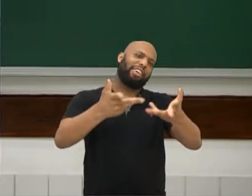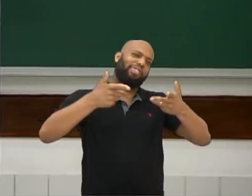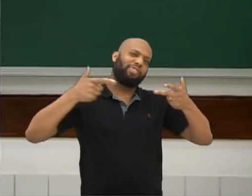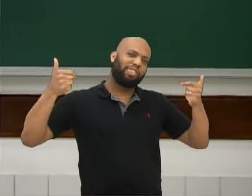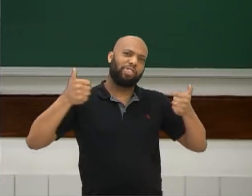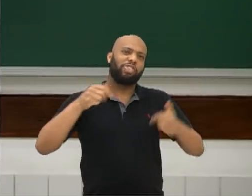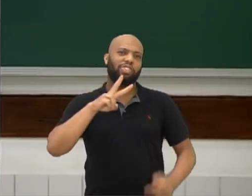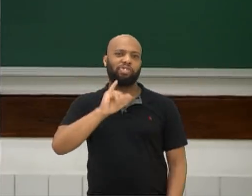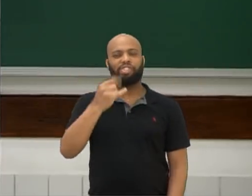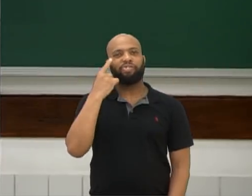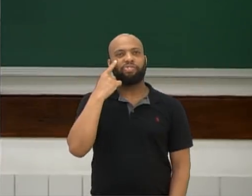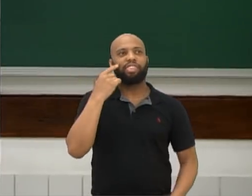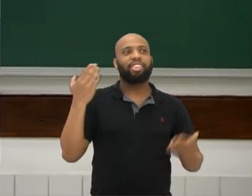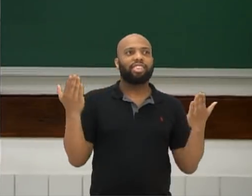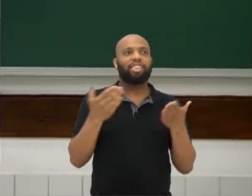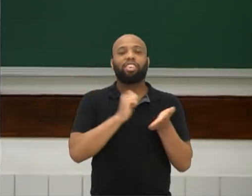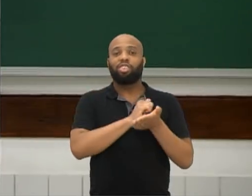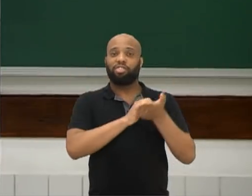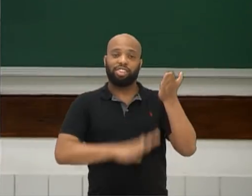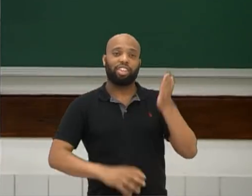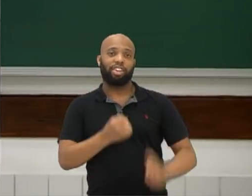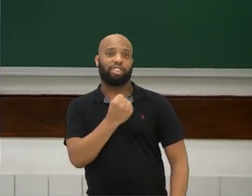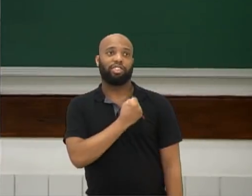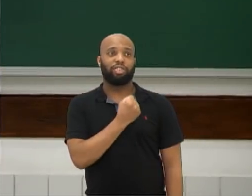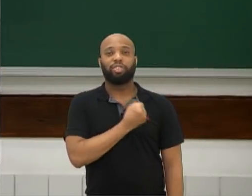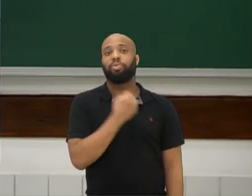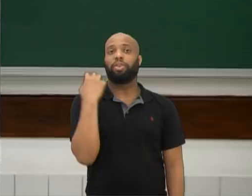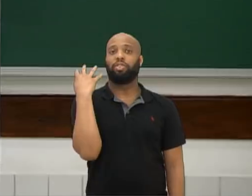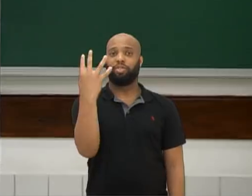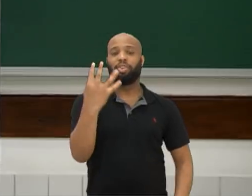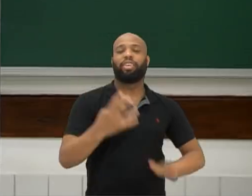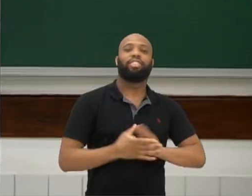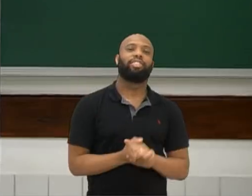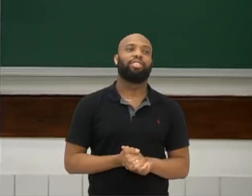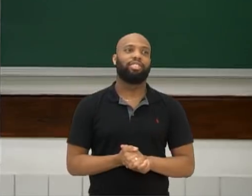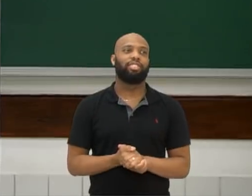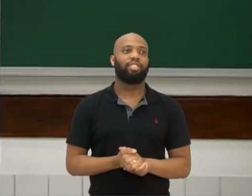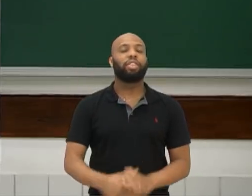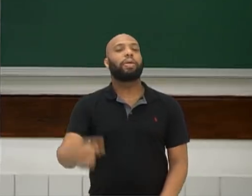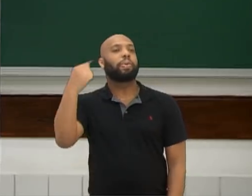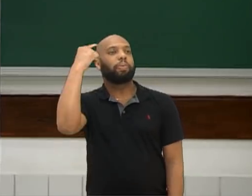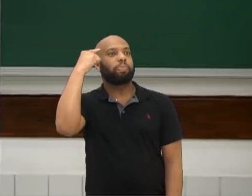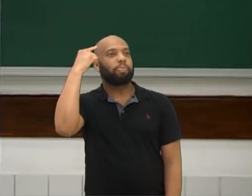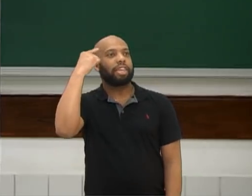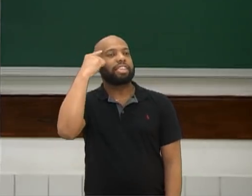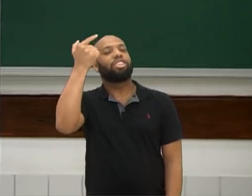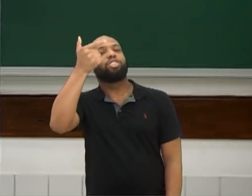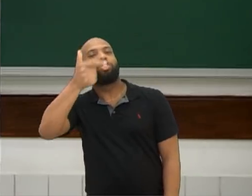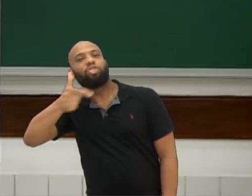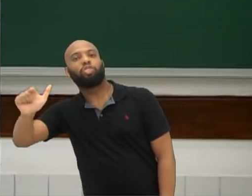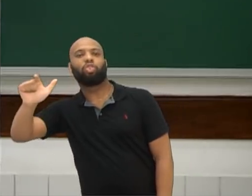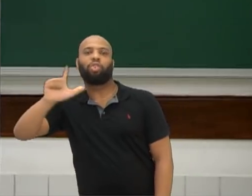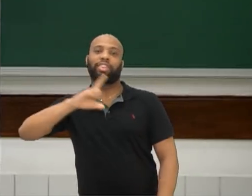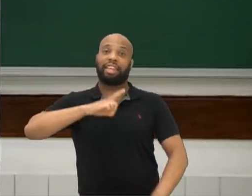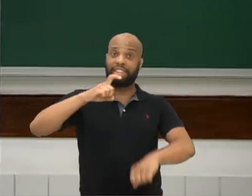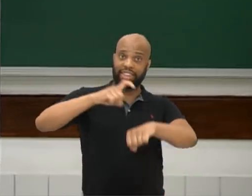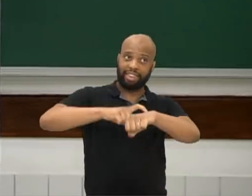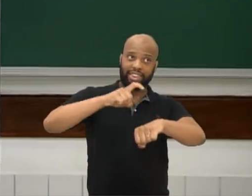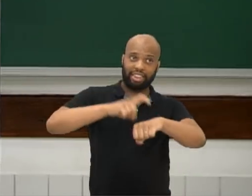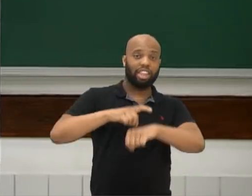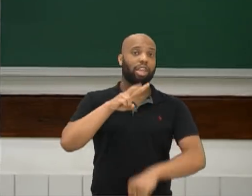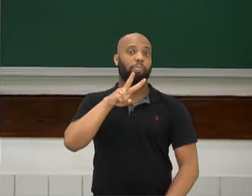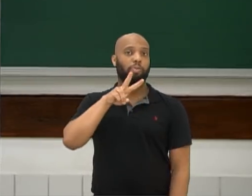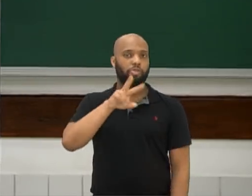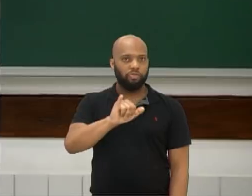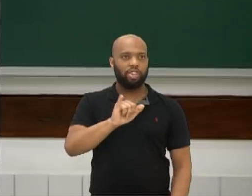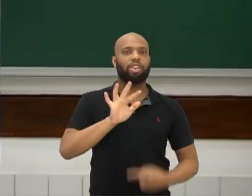Espetacular! Vamos lá então? Atividade número 4. Pensem aí, de novo o maestro Jonathan vai